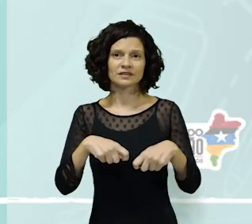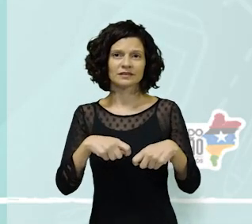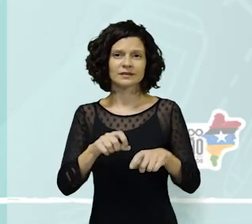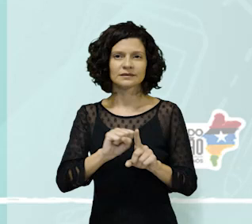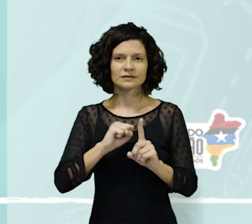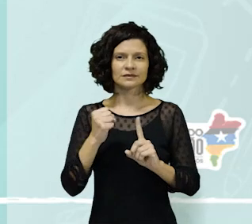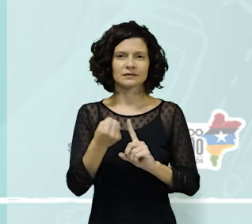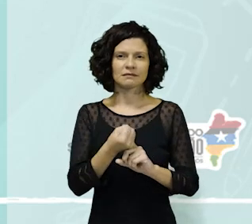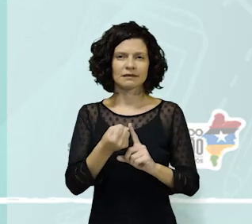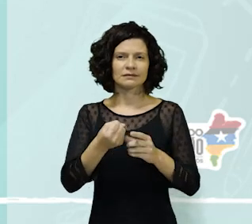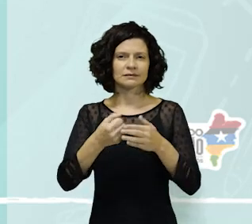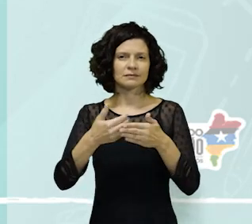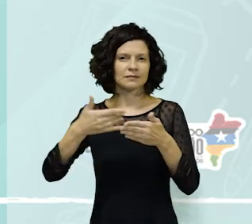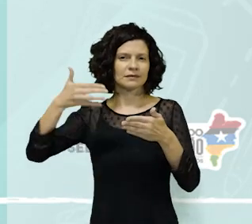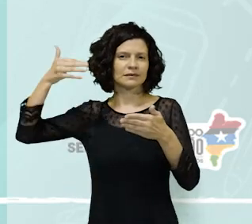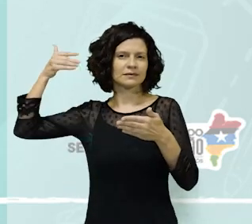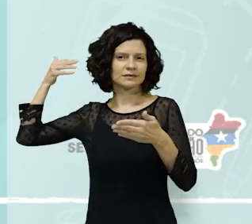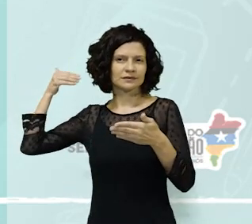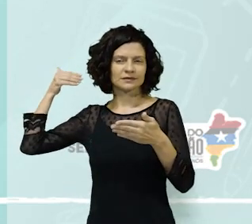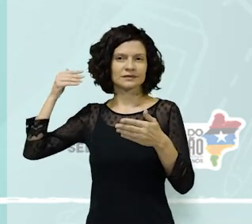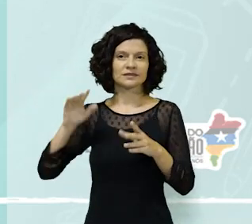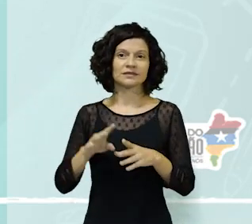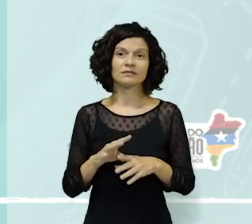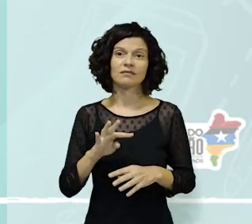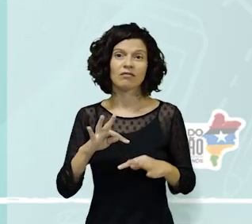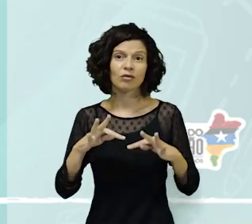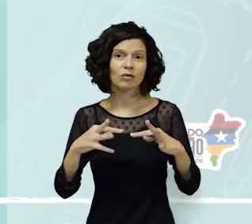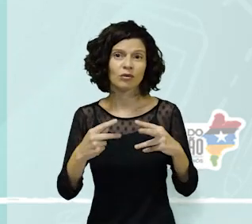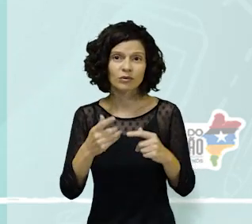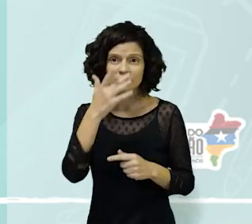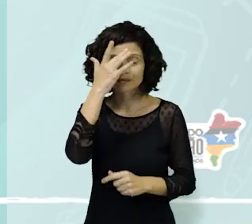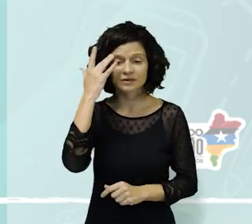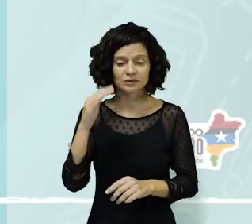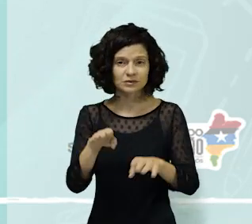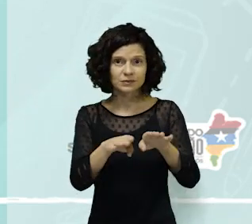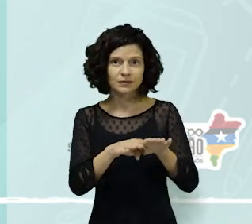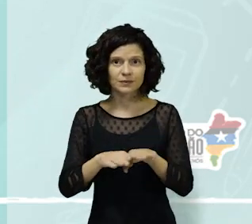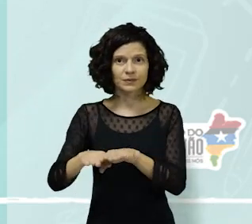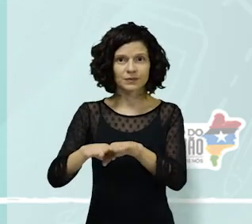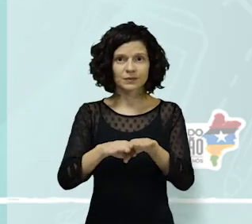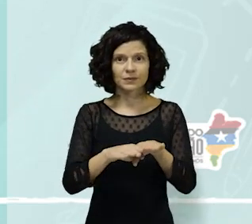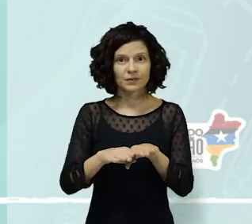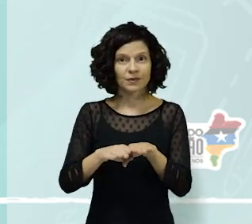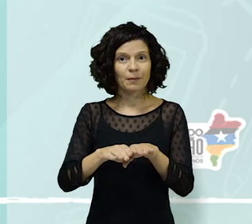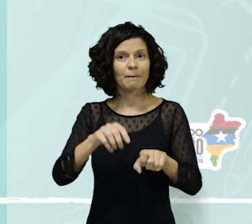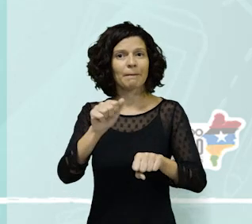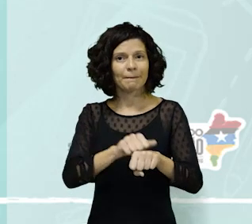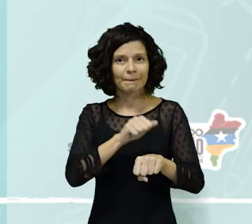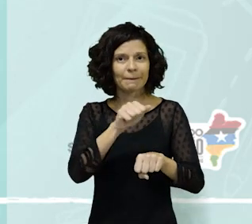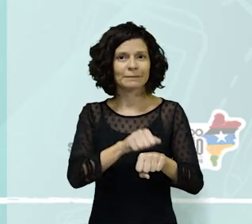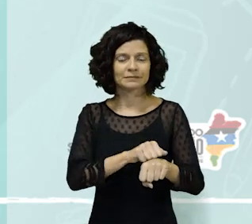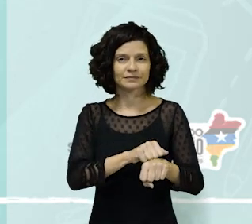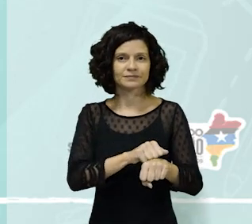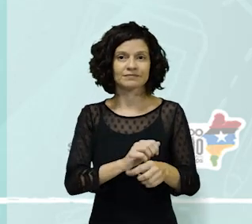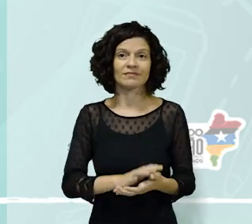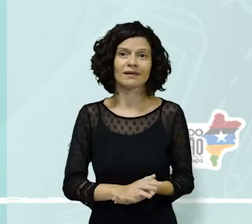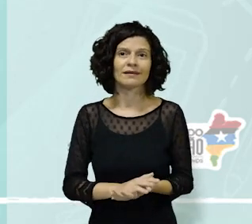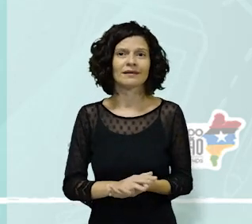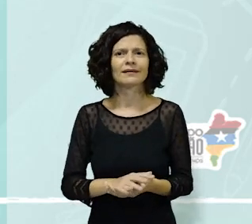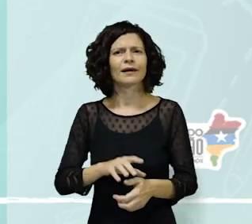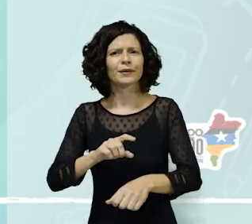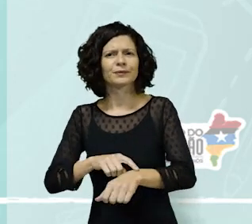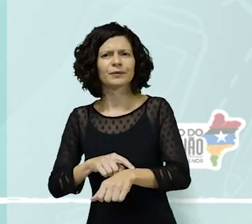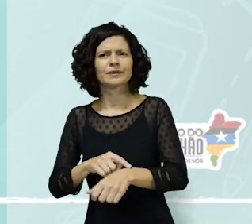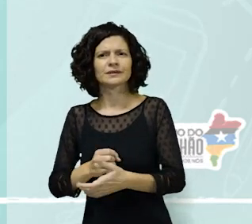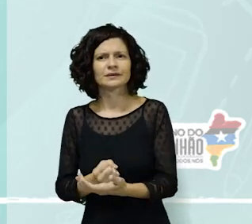antigas, você tivesse ali todo mundo como, entre aspas, igualmente pobre. E aí, a partir de certo momento, com a criação da